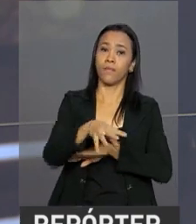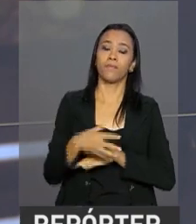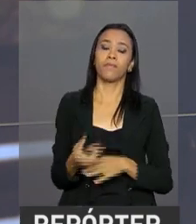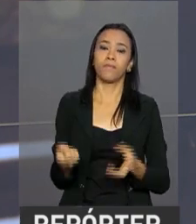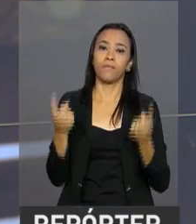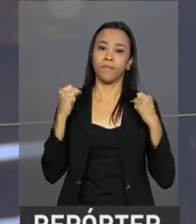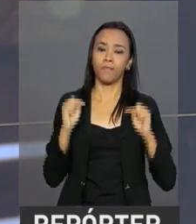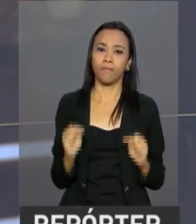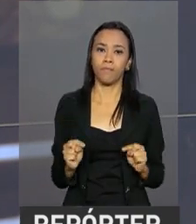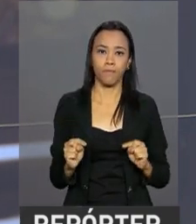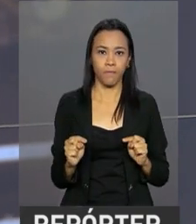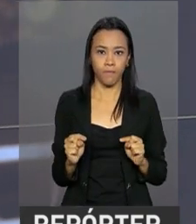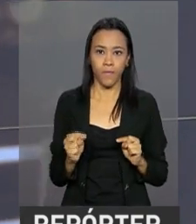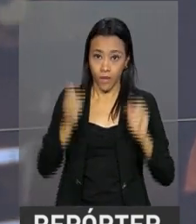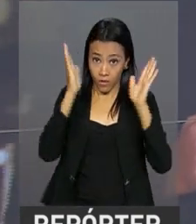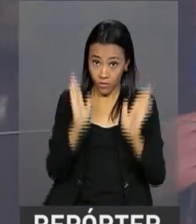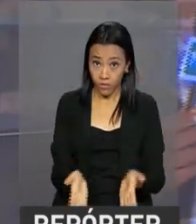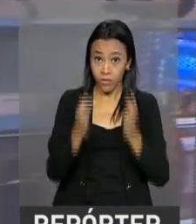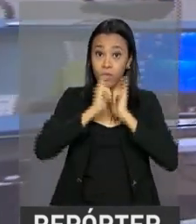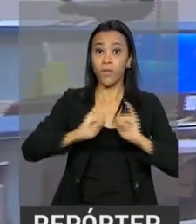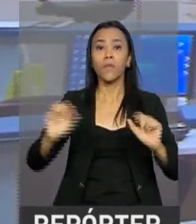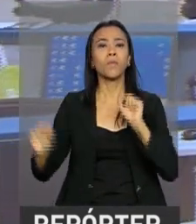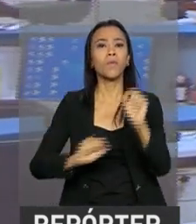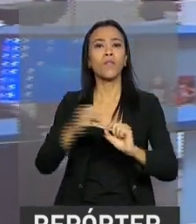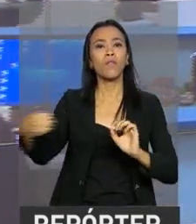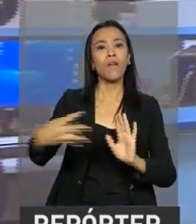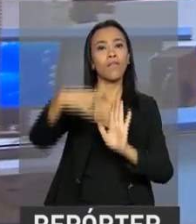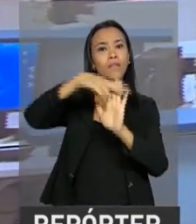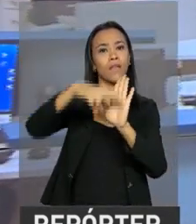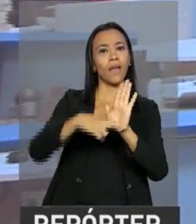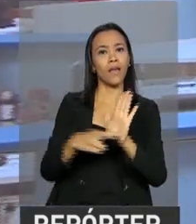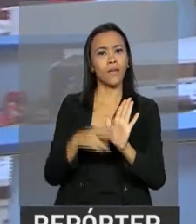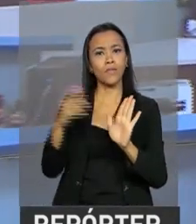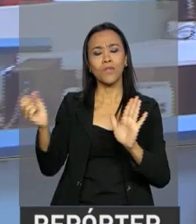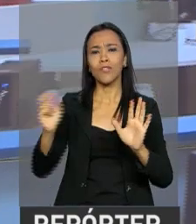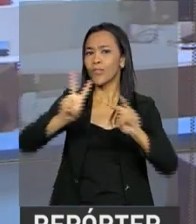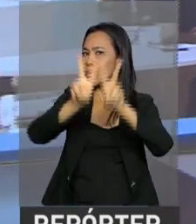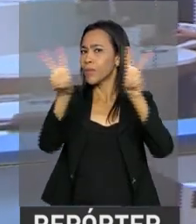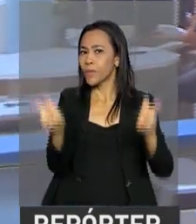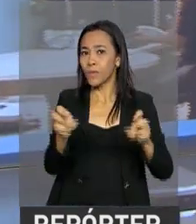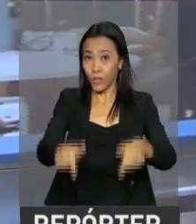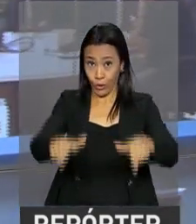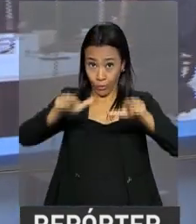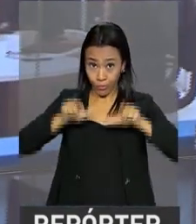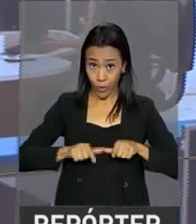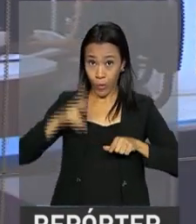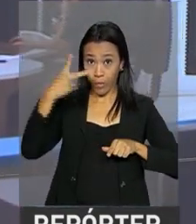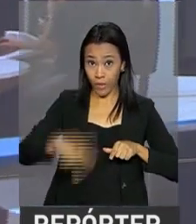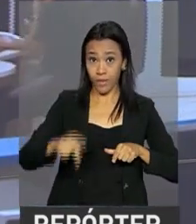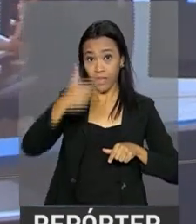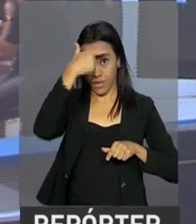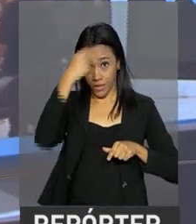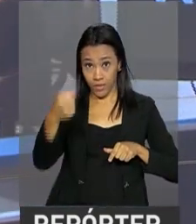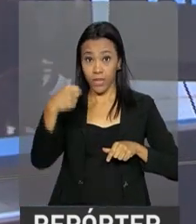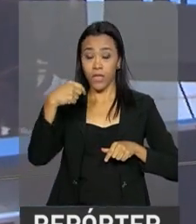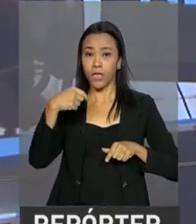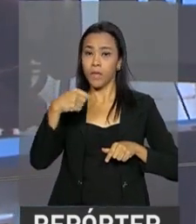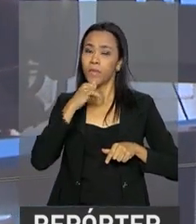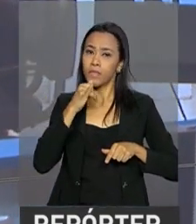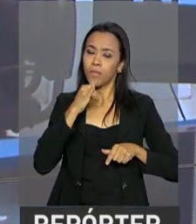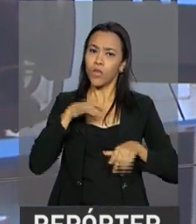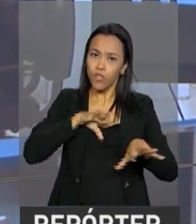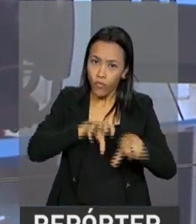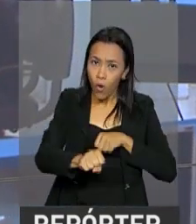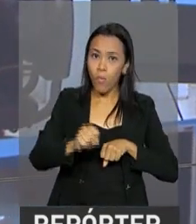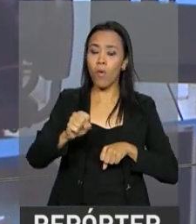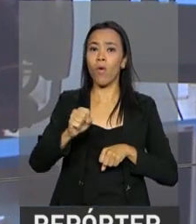Planalto e foram divulgadas novas regras para a validação de diplomas de estudantes brasileiros que concluíram ah cursos